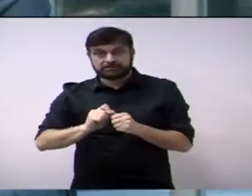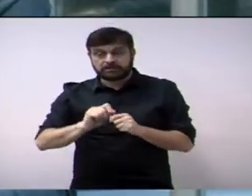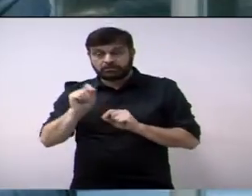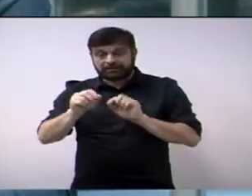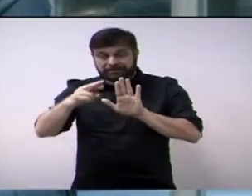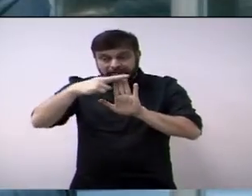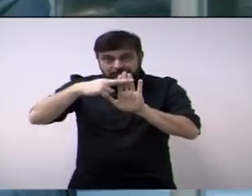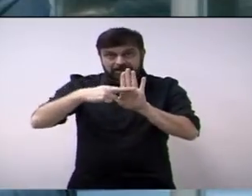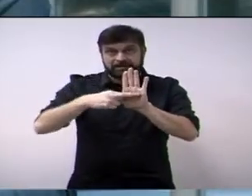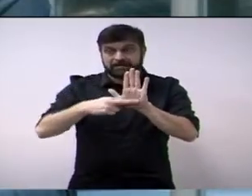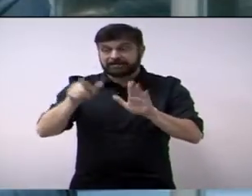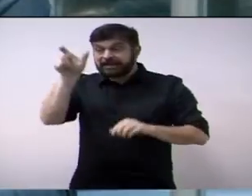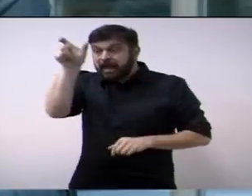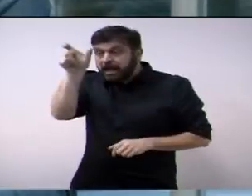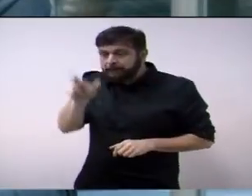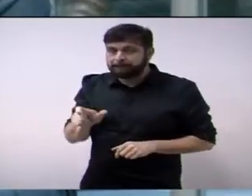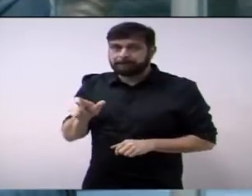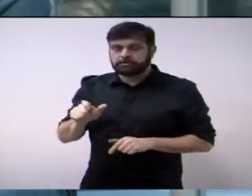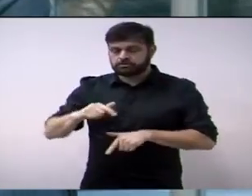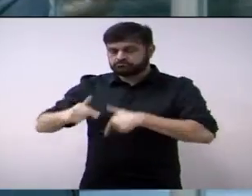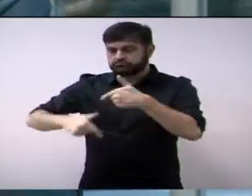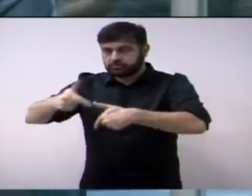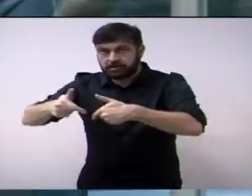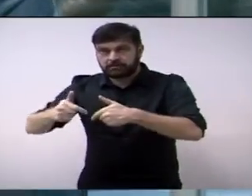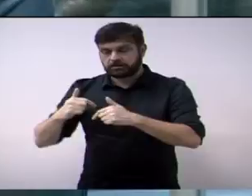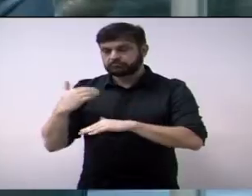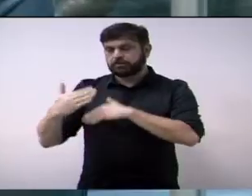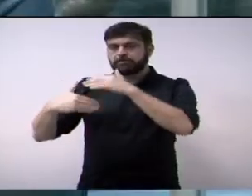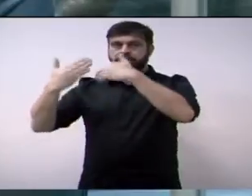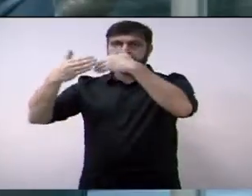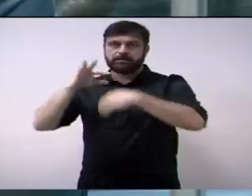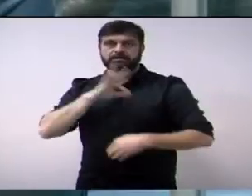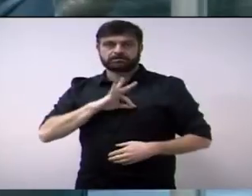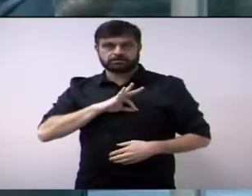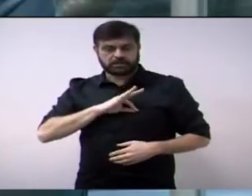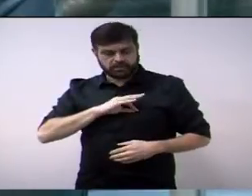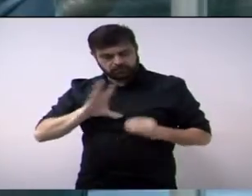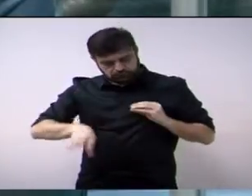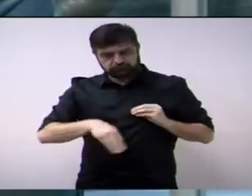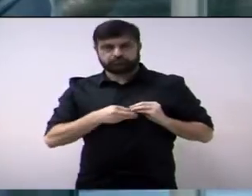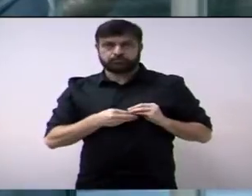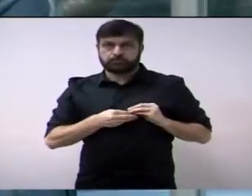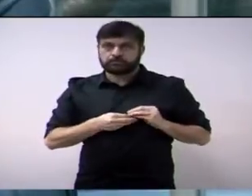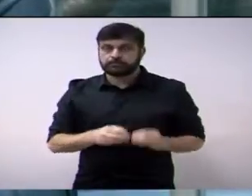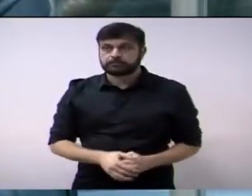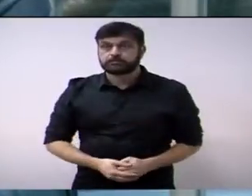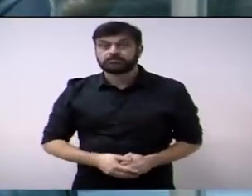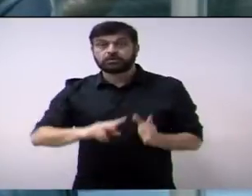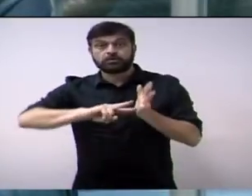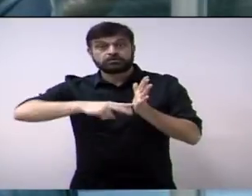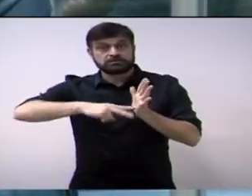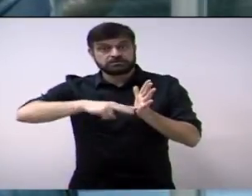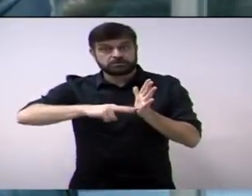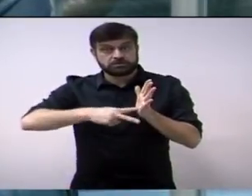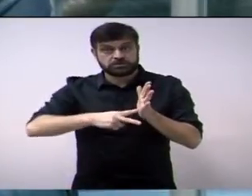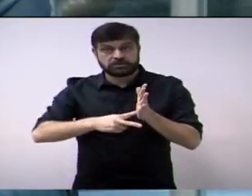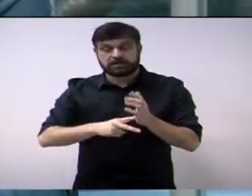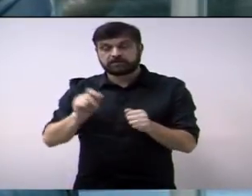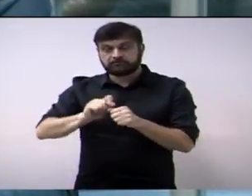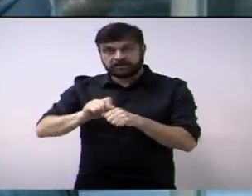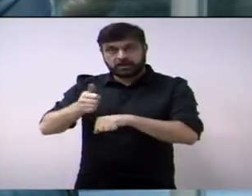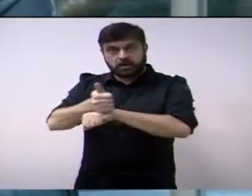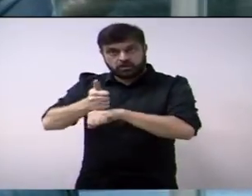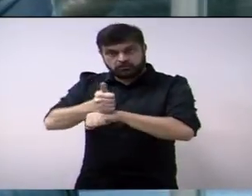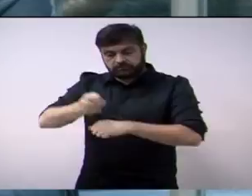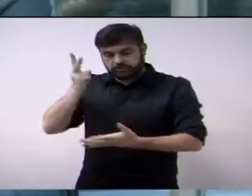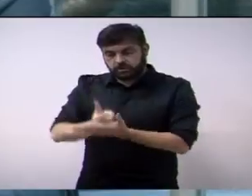do plano de cargos de carreira. Desta forma, o sindicato e a prefeitura conseguem garantir as chefias de carreira